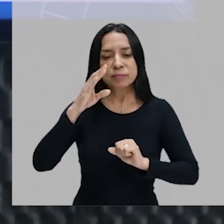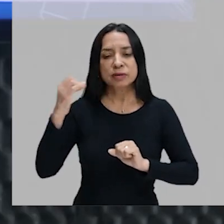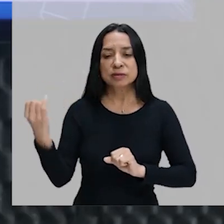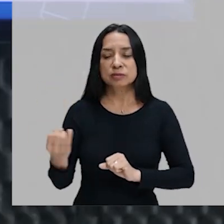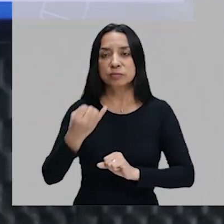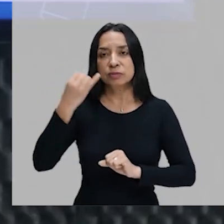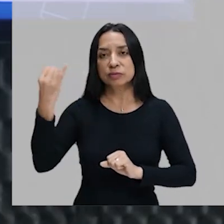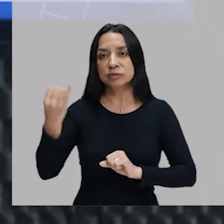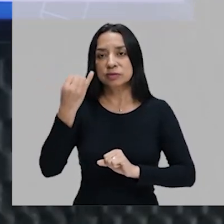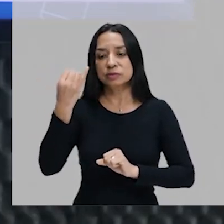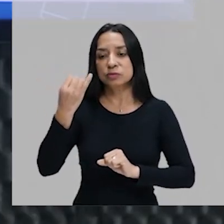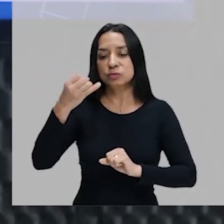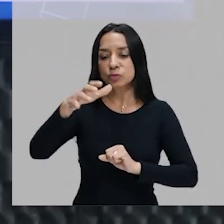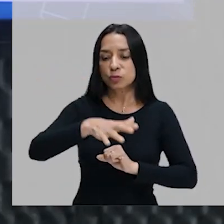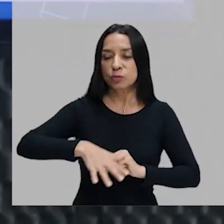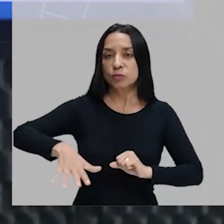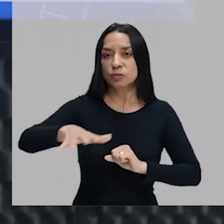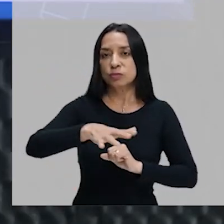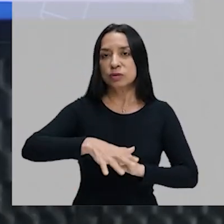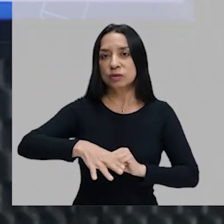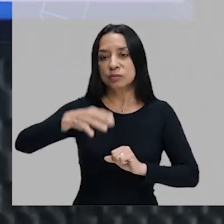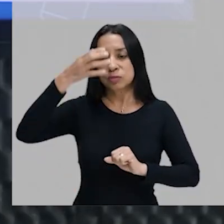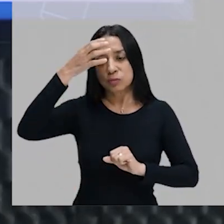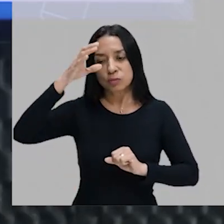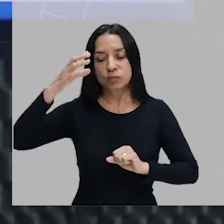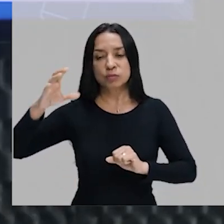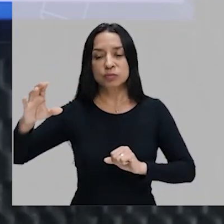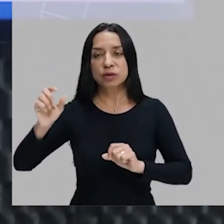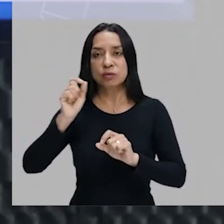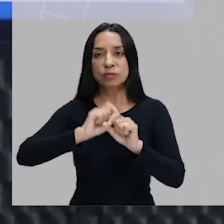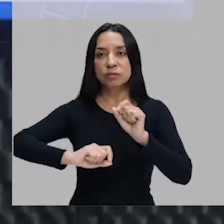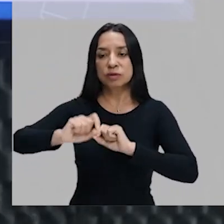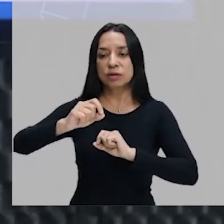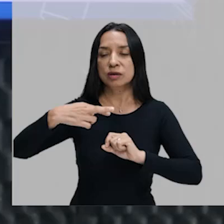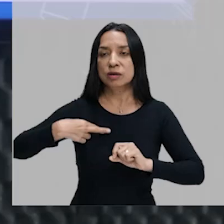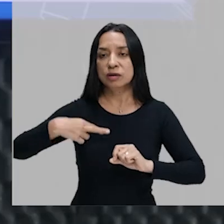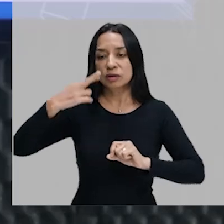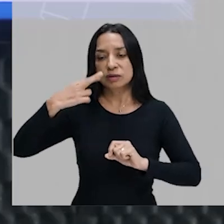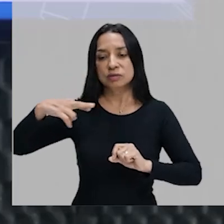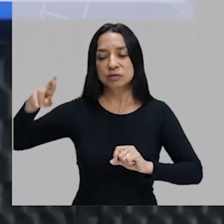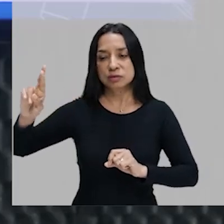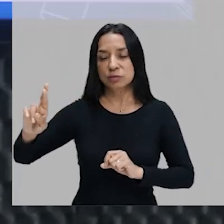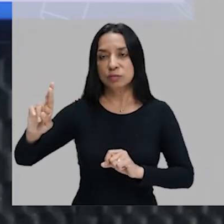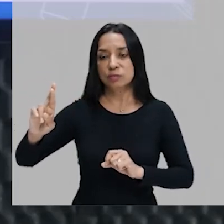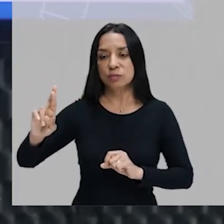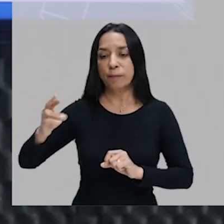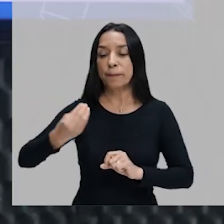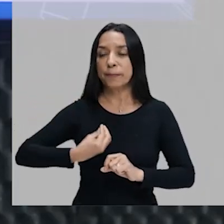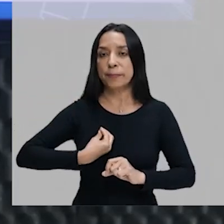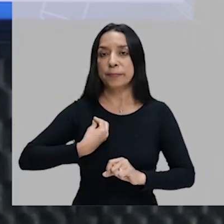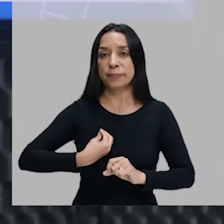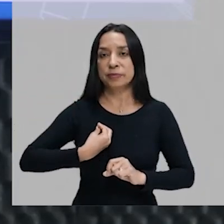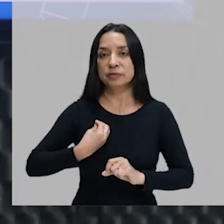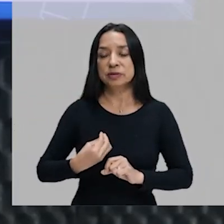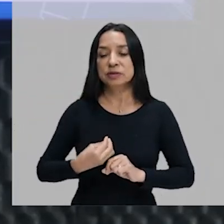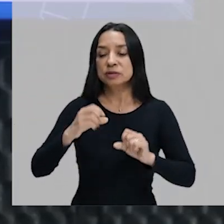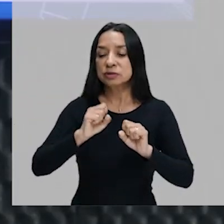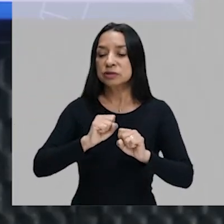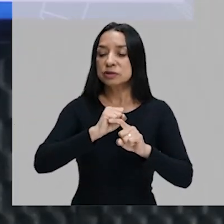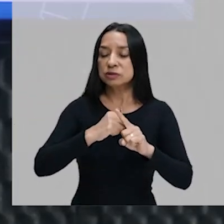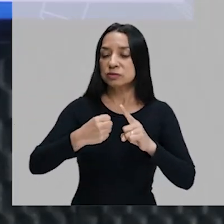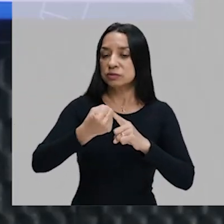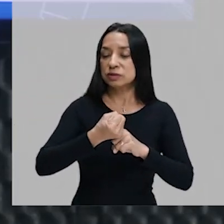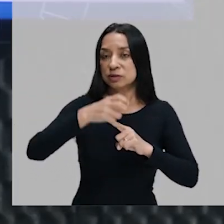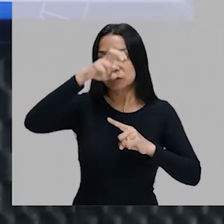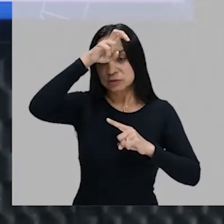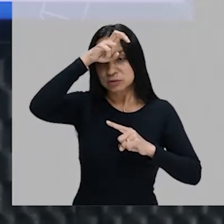principalmente no campo cultural, é a religião. Afinal de contas, a religião ela estava presente na sociedade